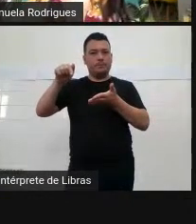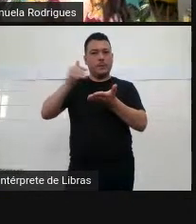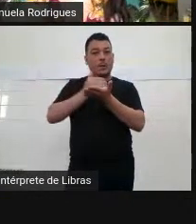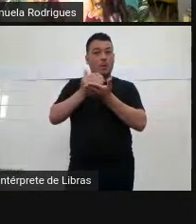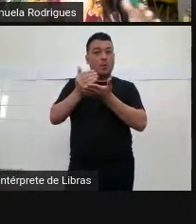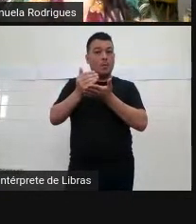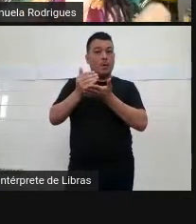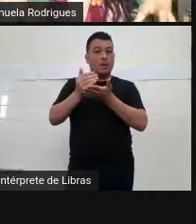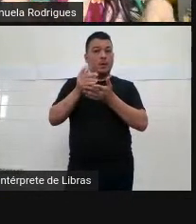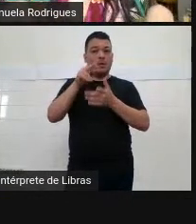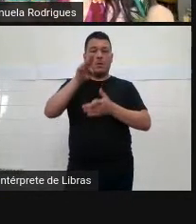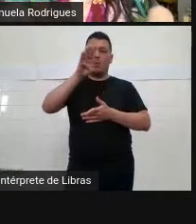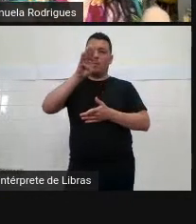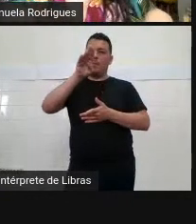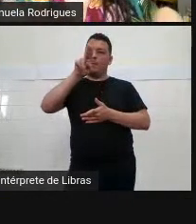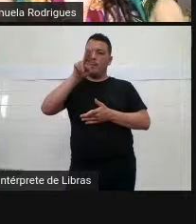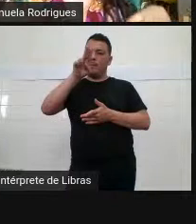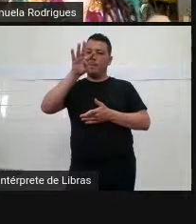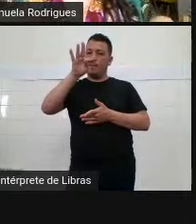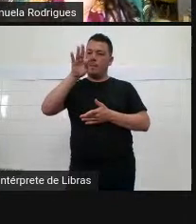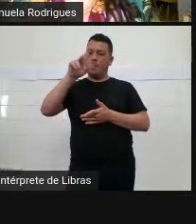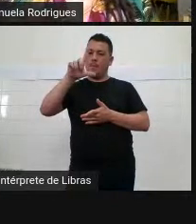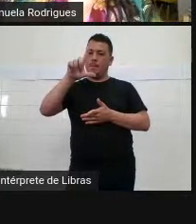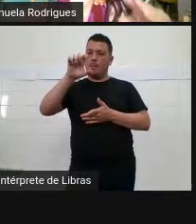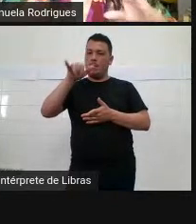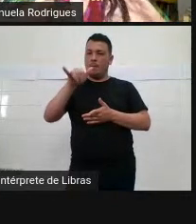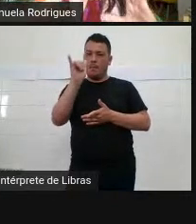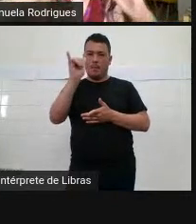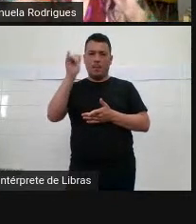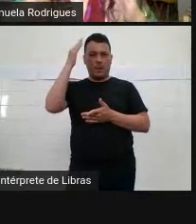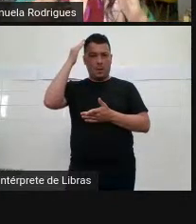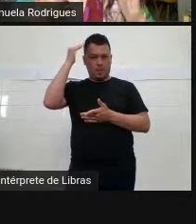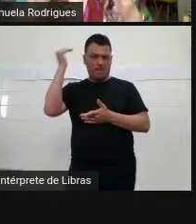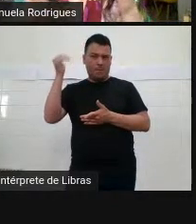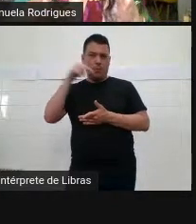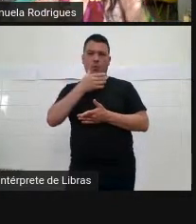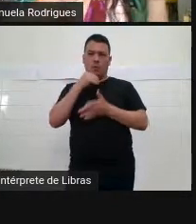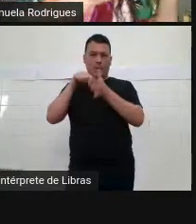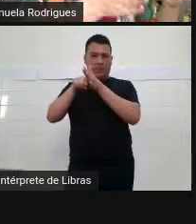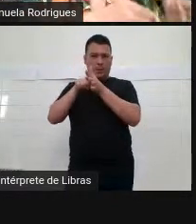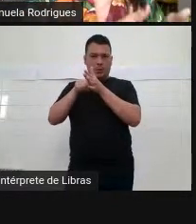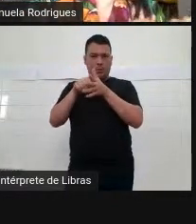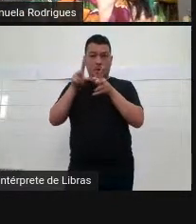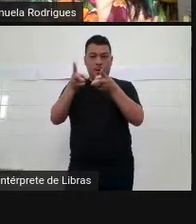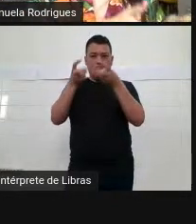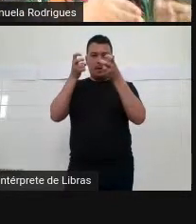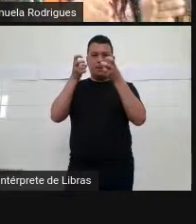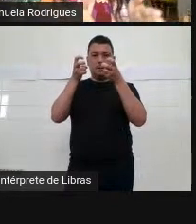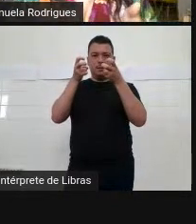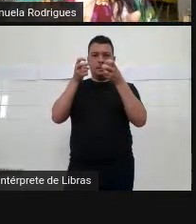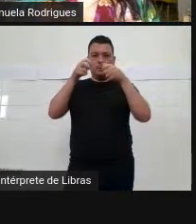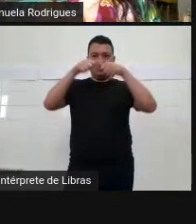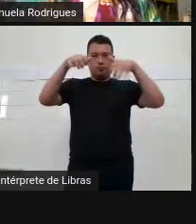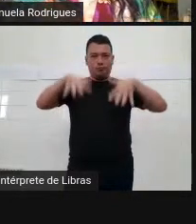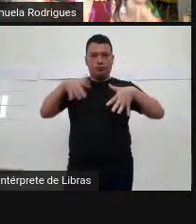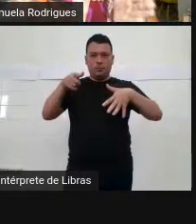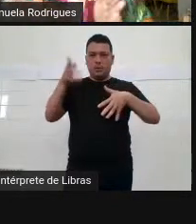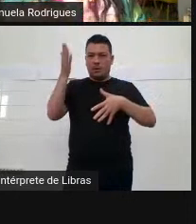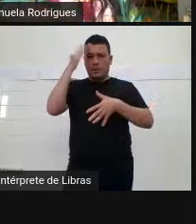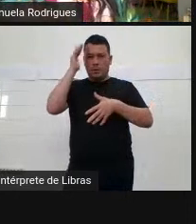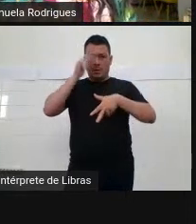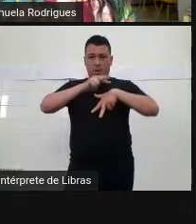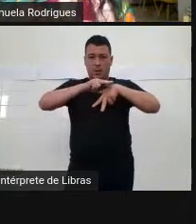que Butler vai chamar de uma matriz, né, que relaciona sexo,